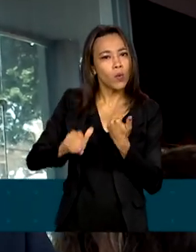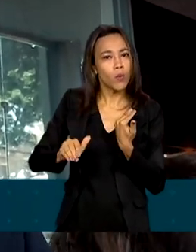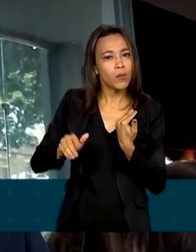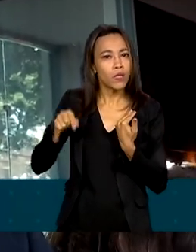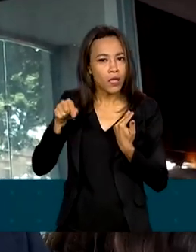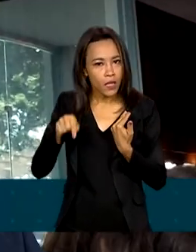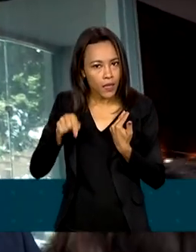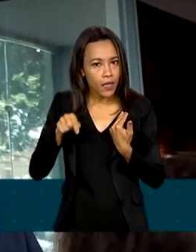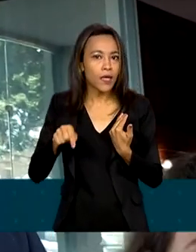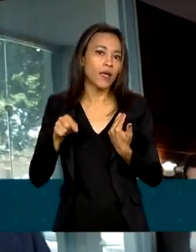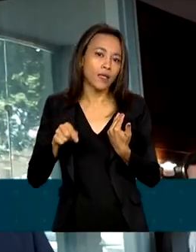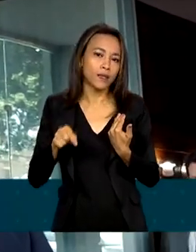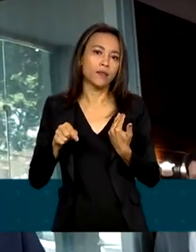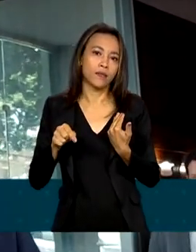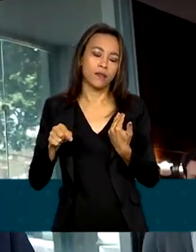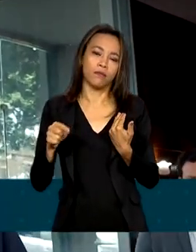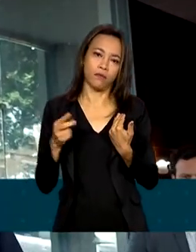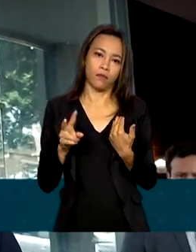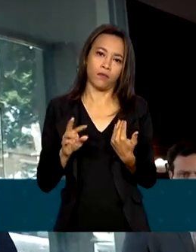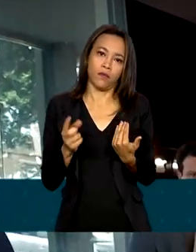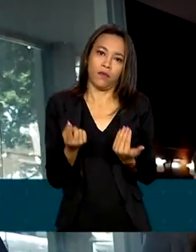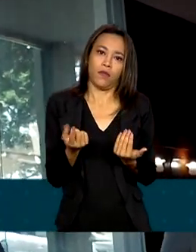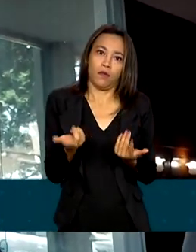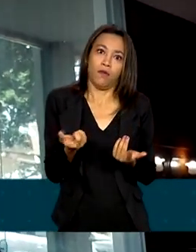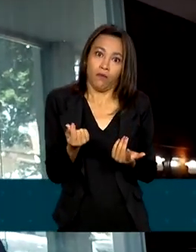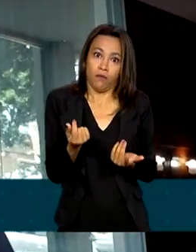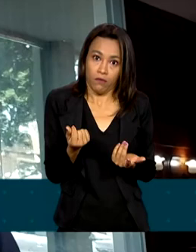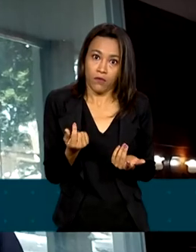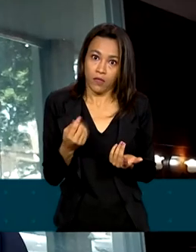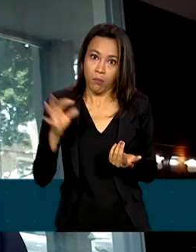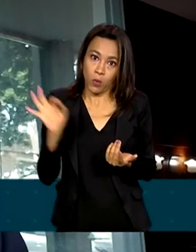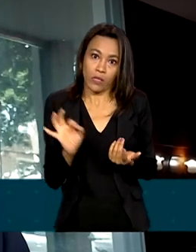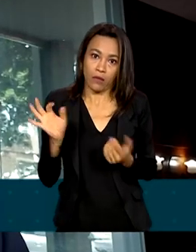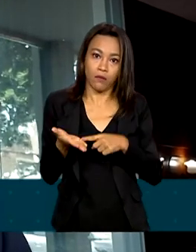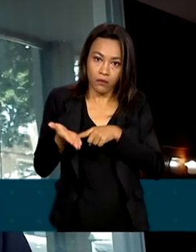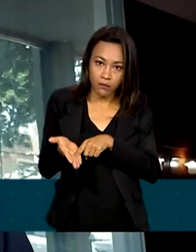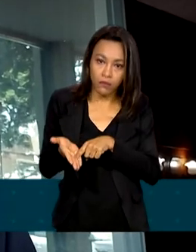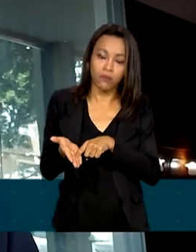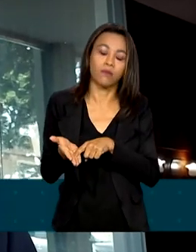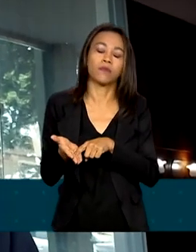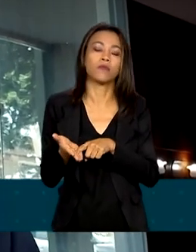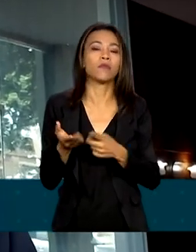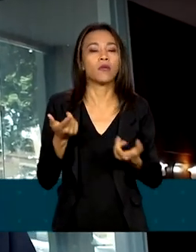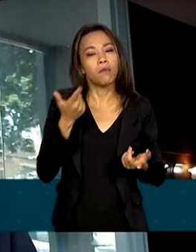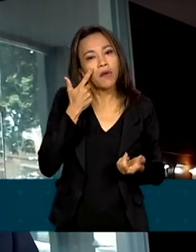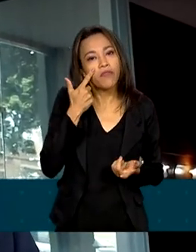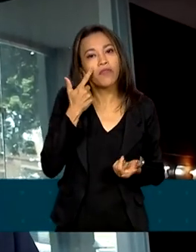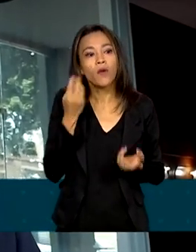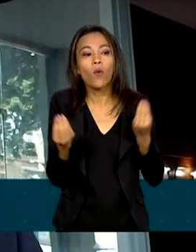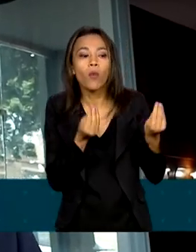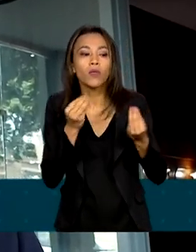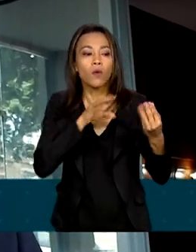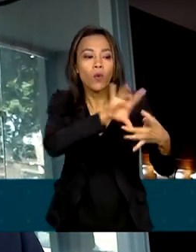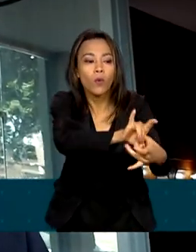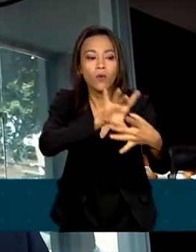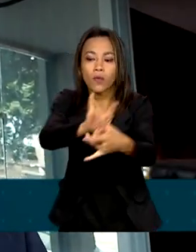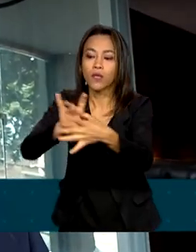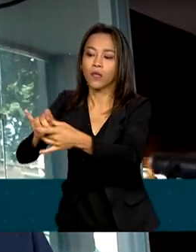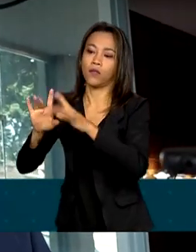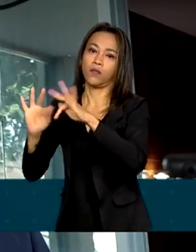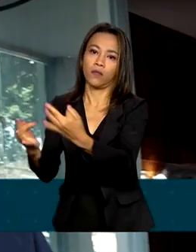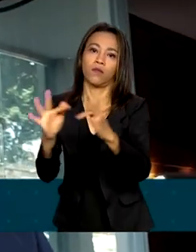se esse comprometimento que está excessivo à luz do situação das famílias hoje então